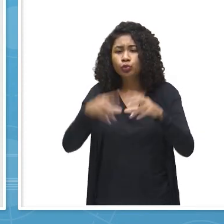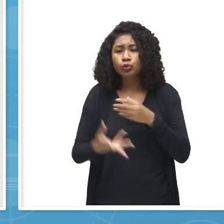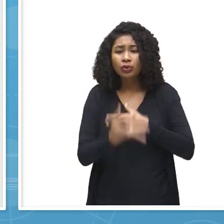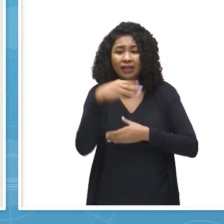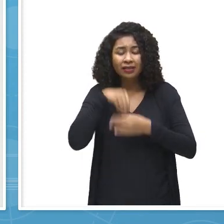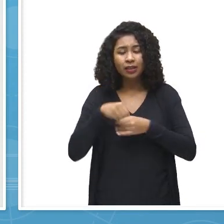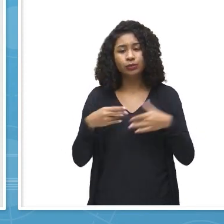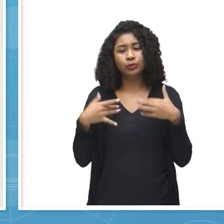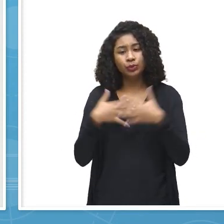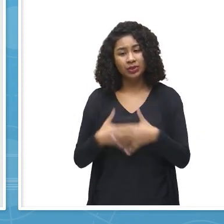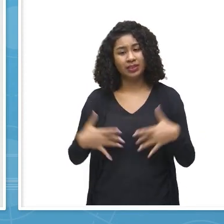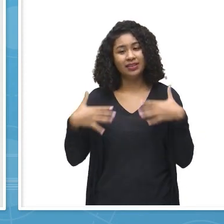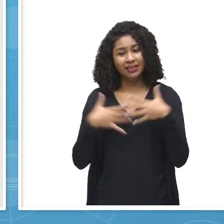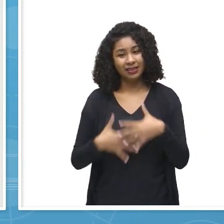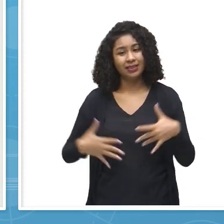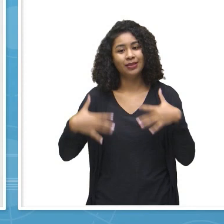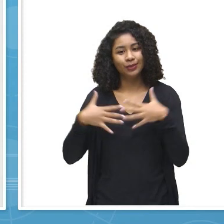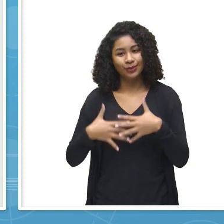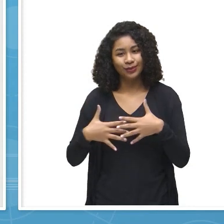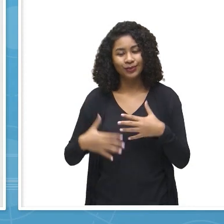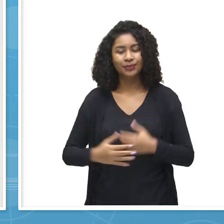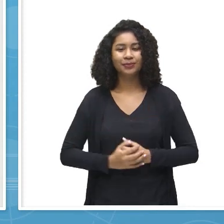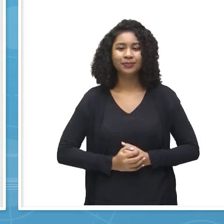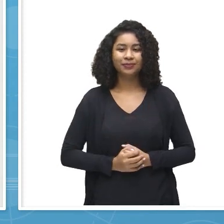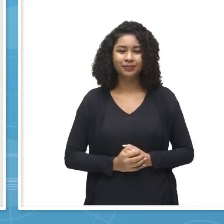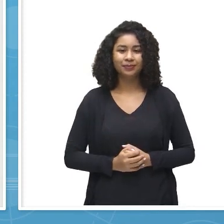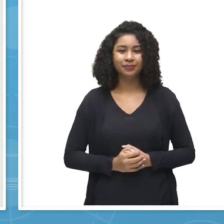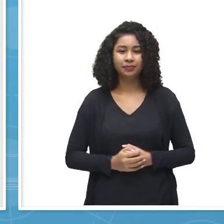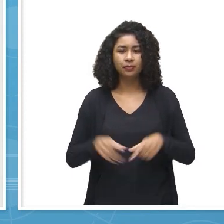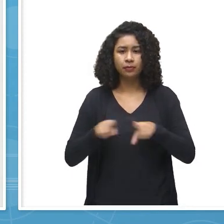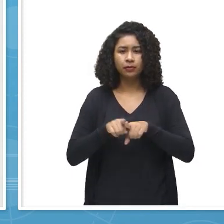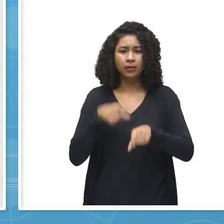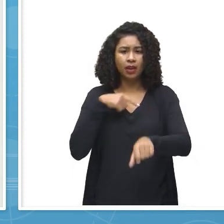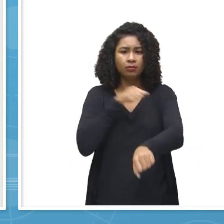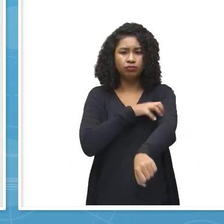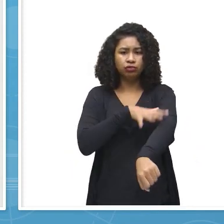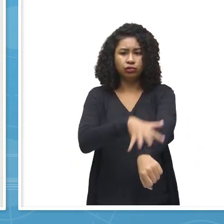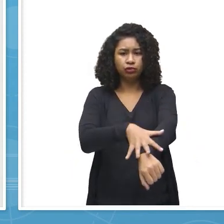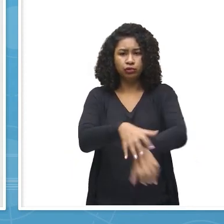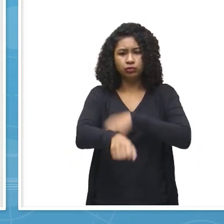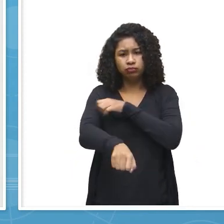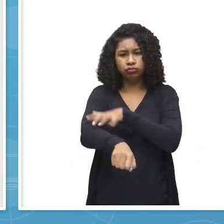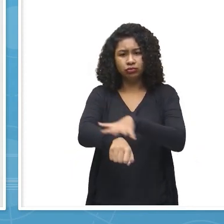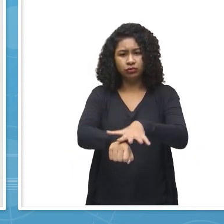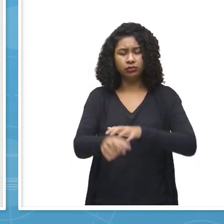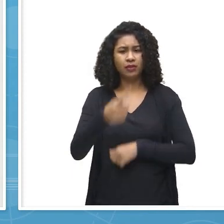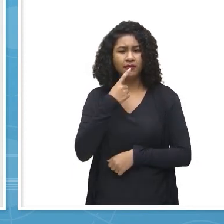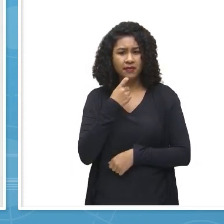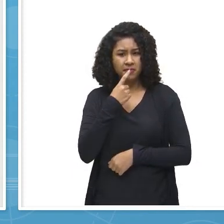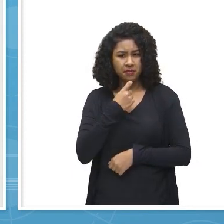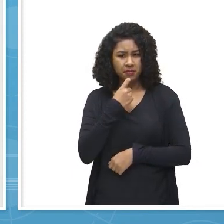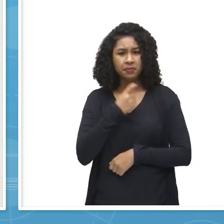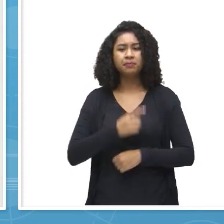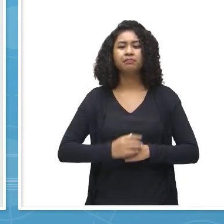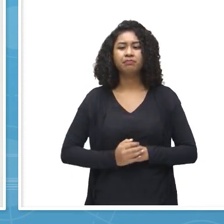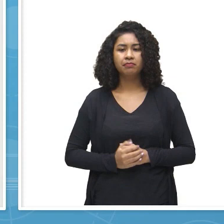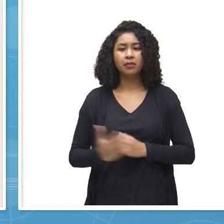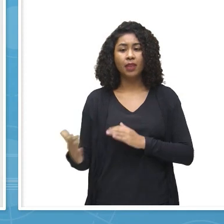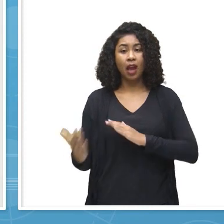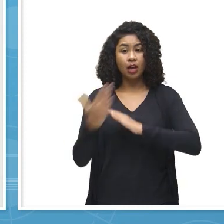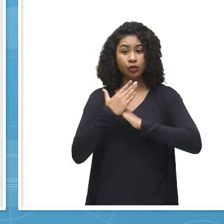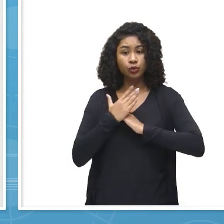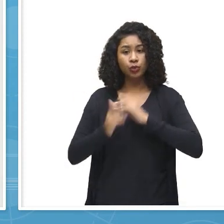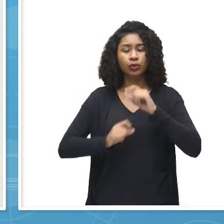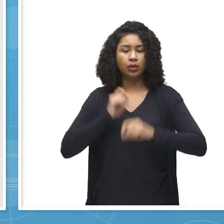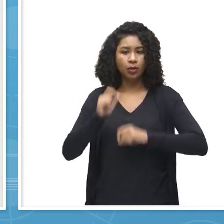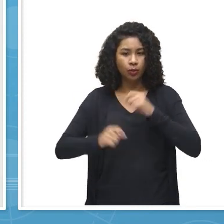conjuntivo também. Temos os vasos sanguíneos, como a gente pode observar aqui. Então, os vasos sanguíneos ajudam ali